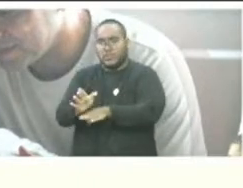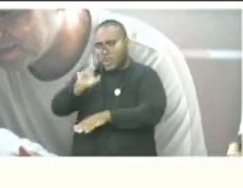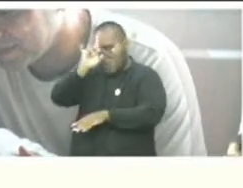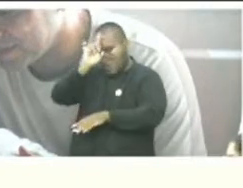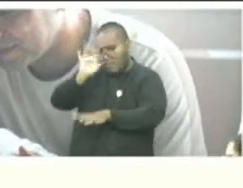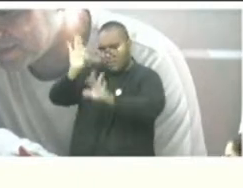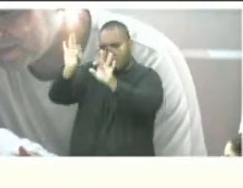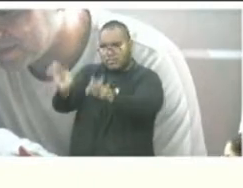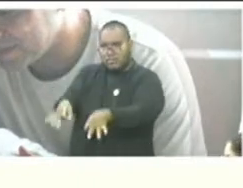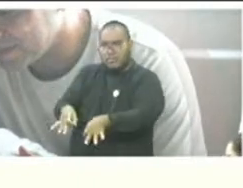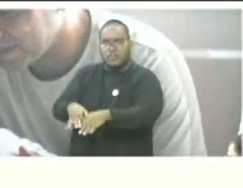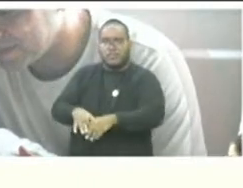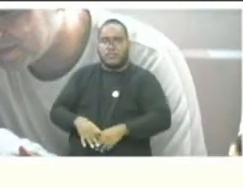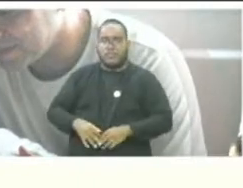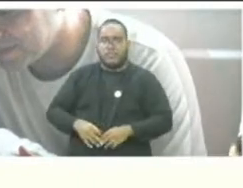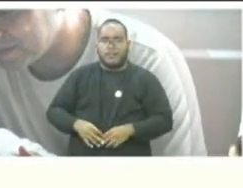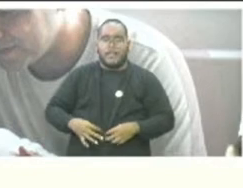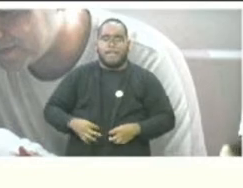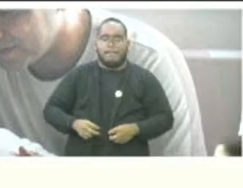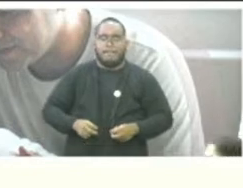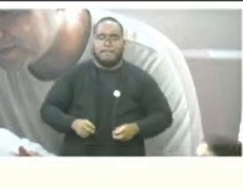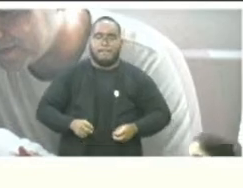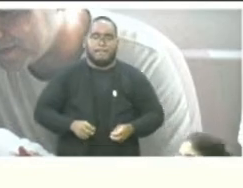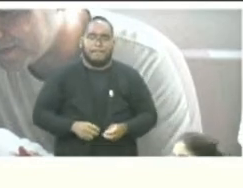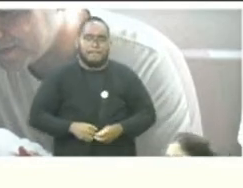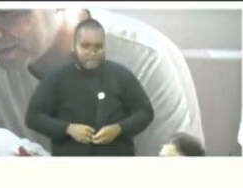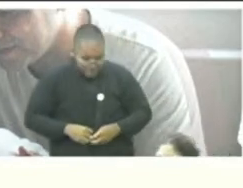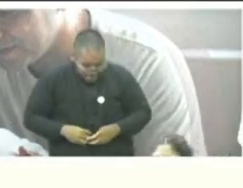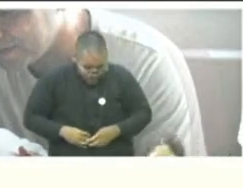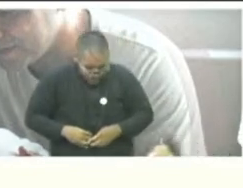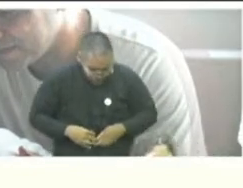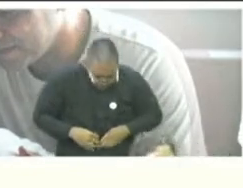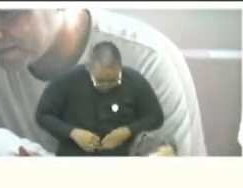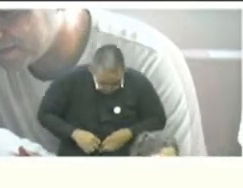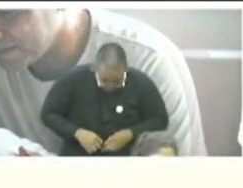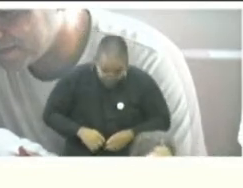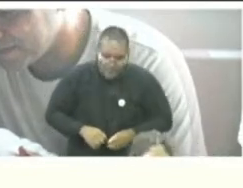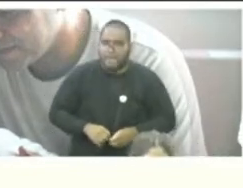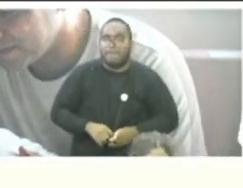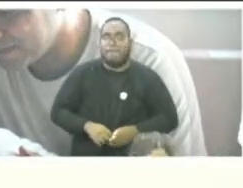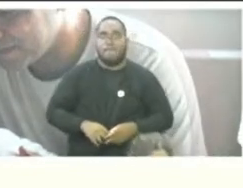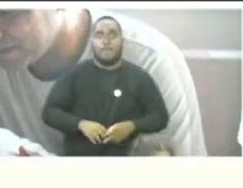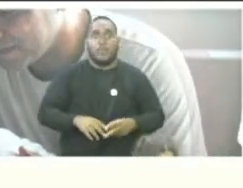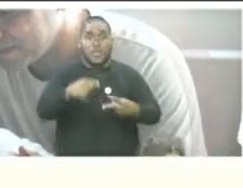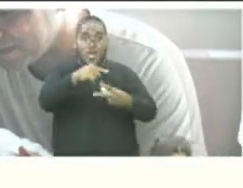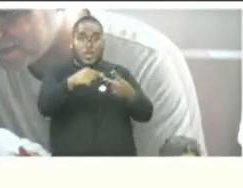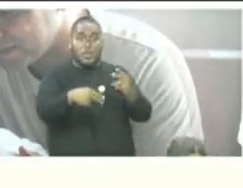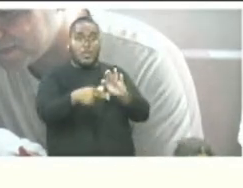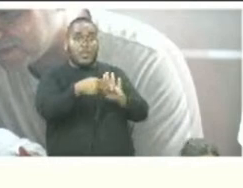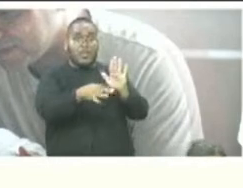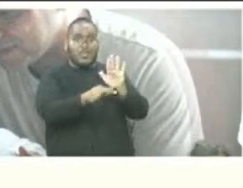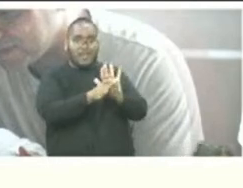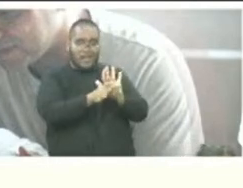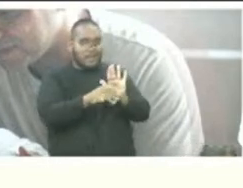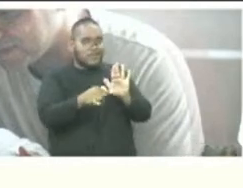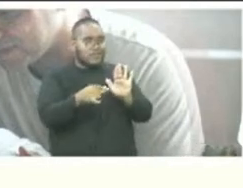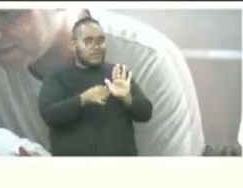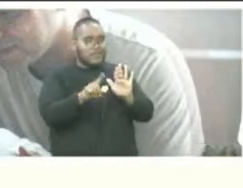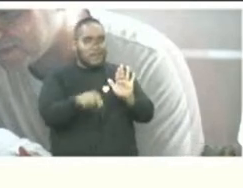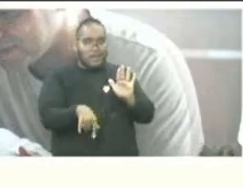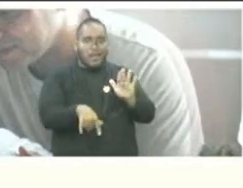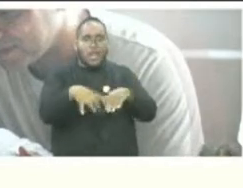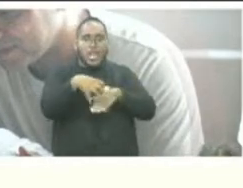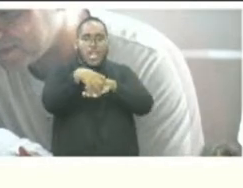prestar o outro atendimento. Uma coisa que as duas notas vão trazer, mas que a de transporte